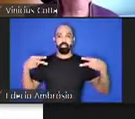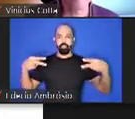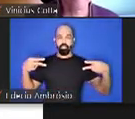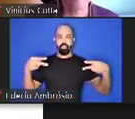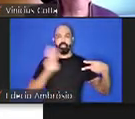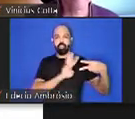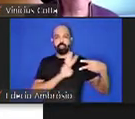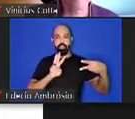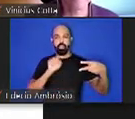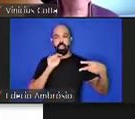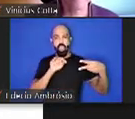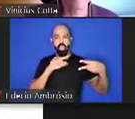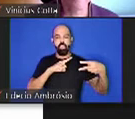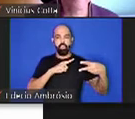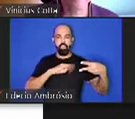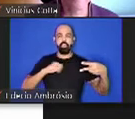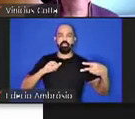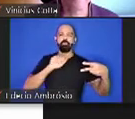dad.org.br/bolsas, tem ali o nosso panorama,